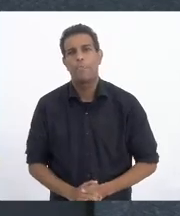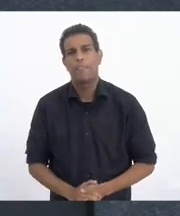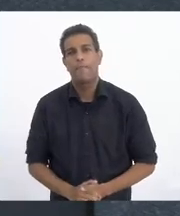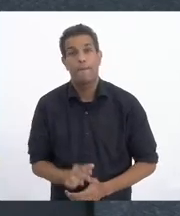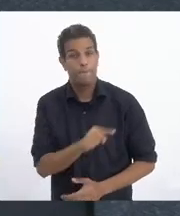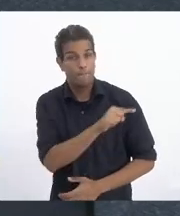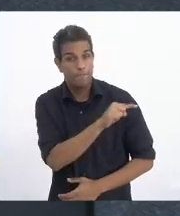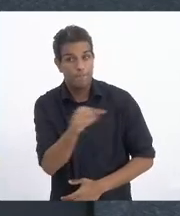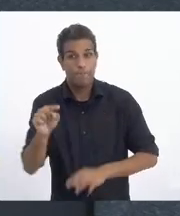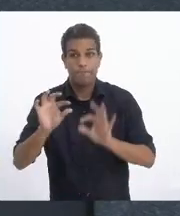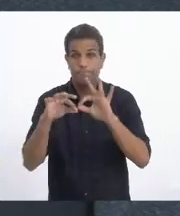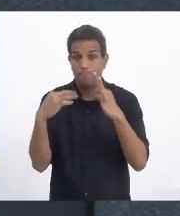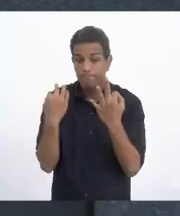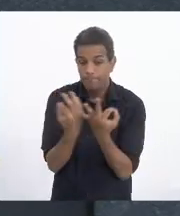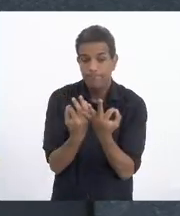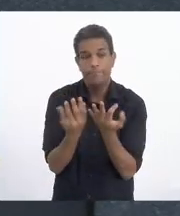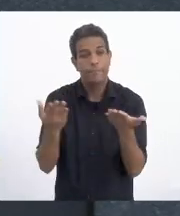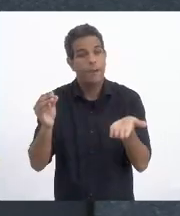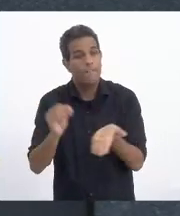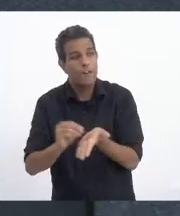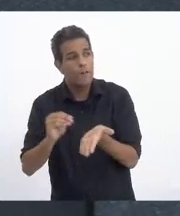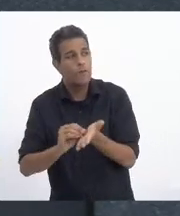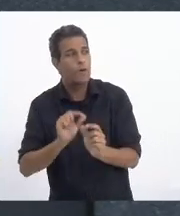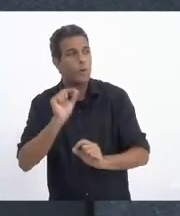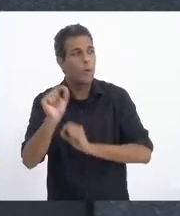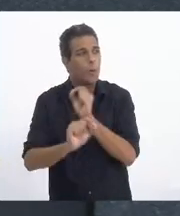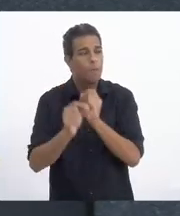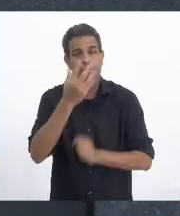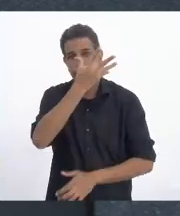São famílias passando necessidade,